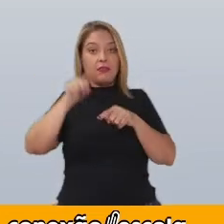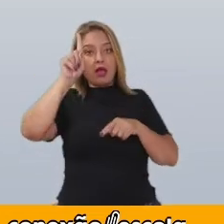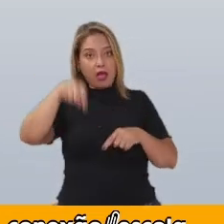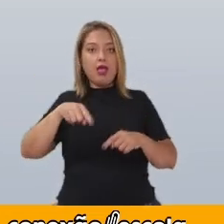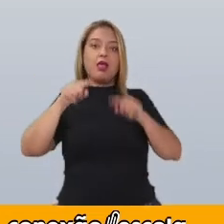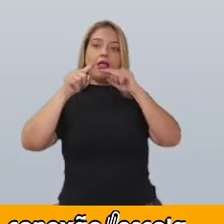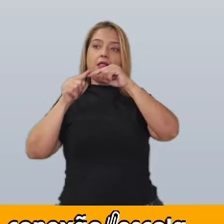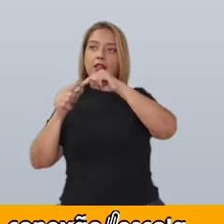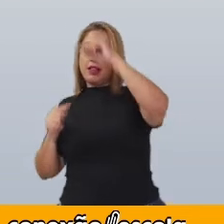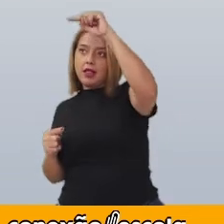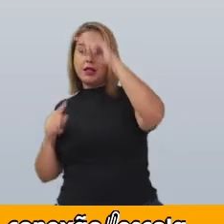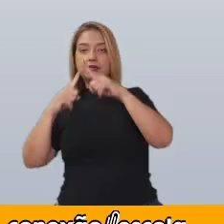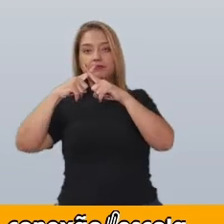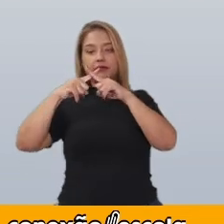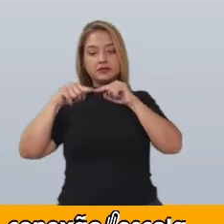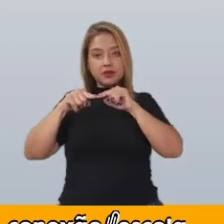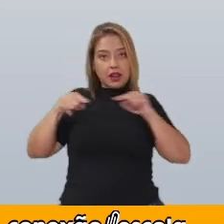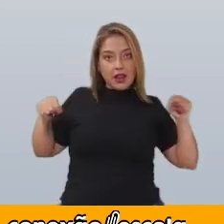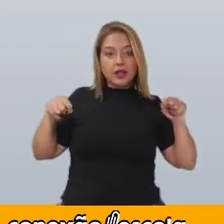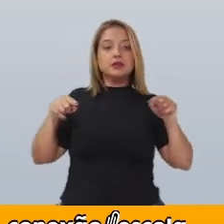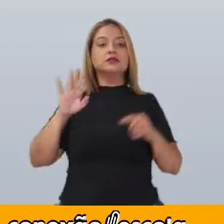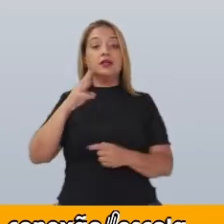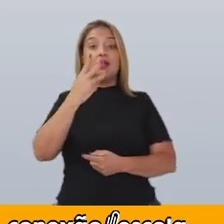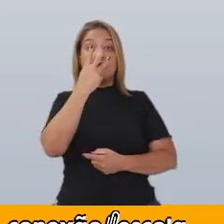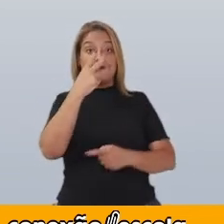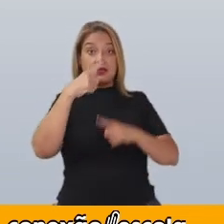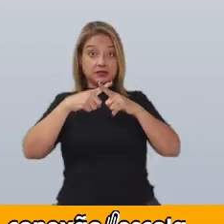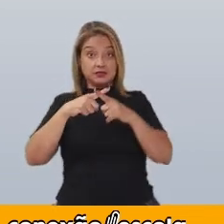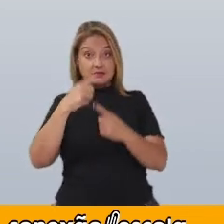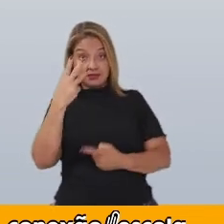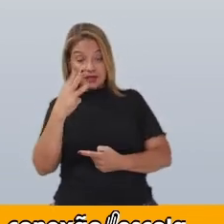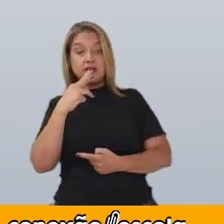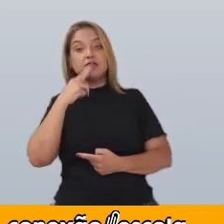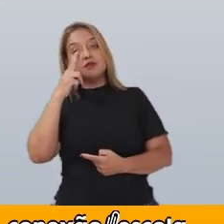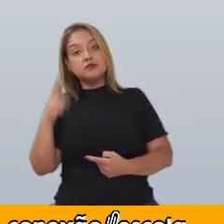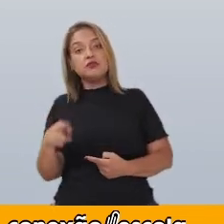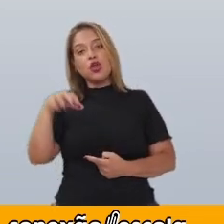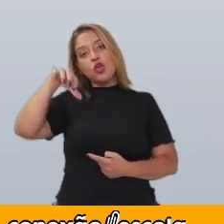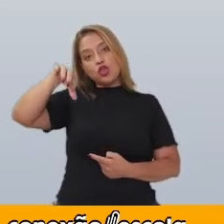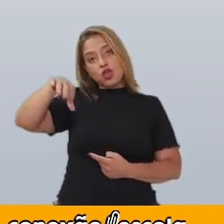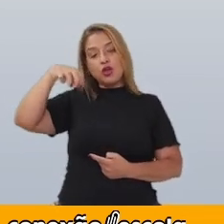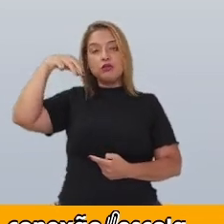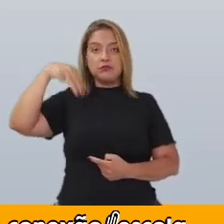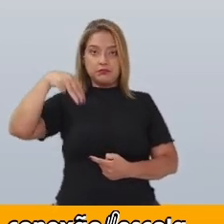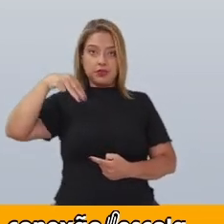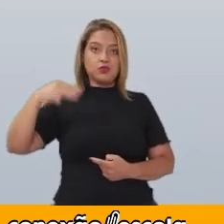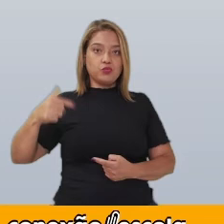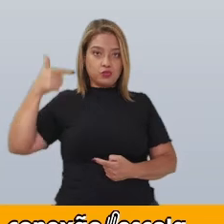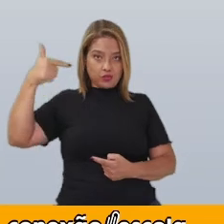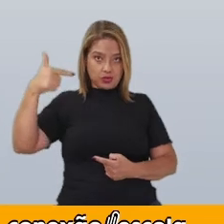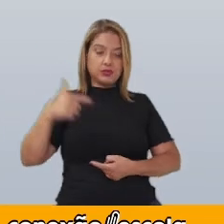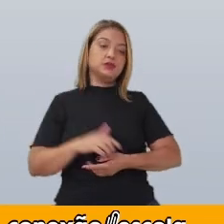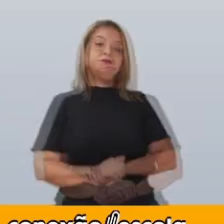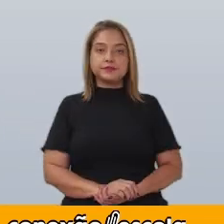lado. Então, 3 vezes 3, 9 metros quadrados.